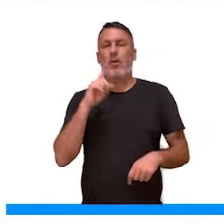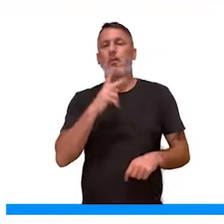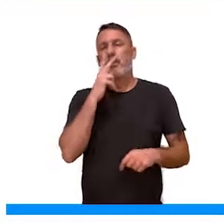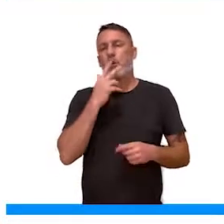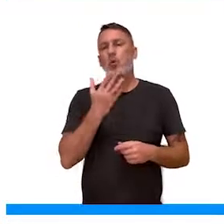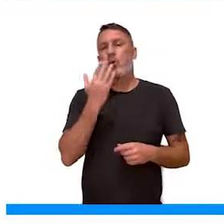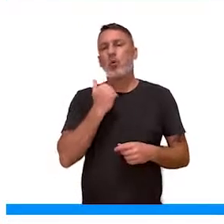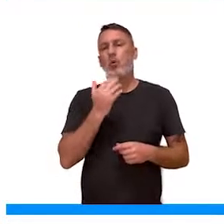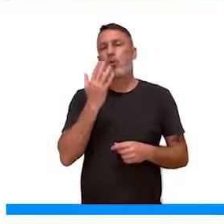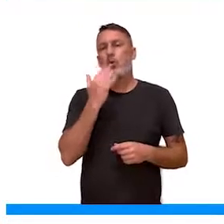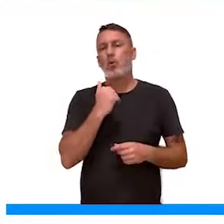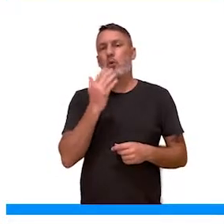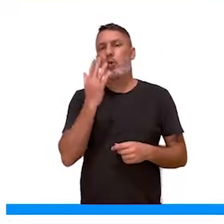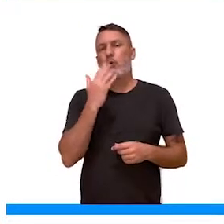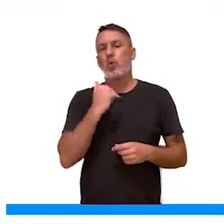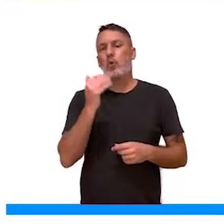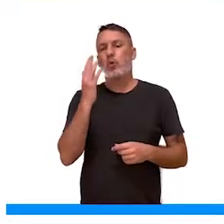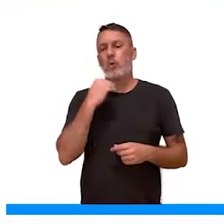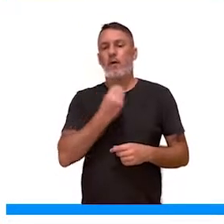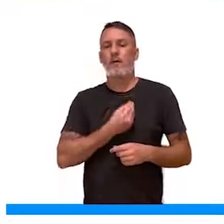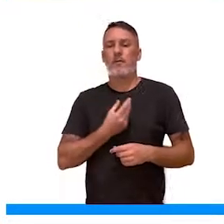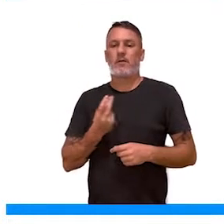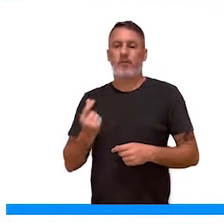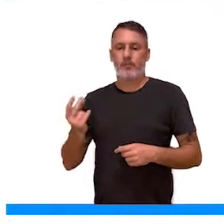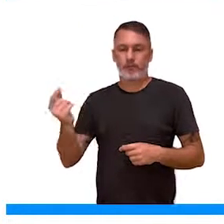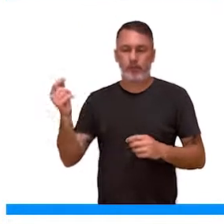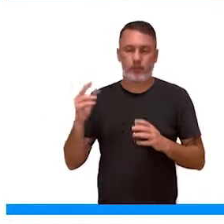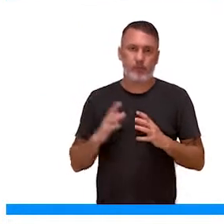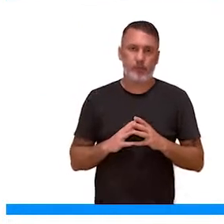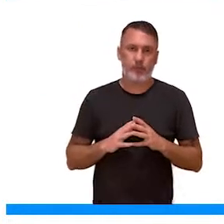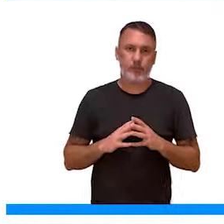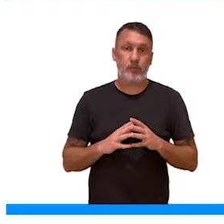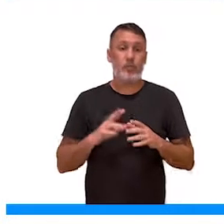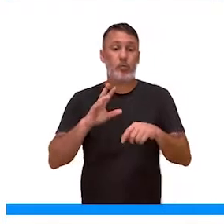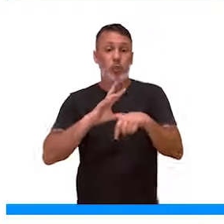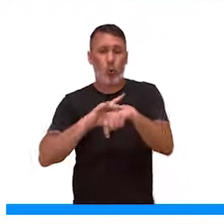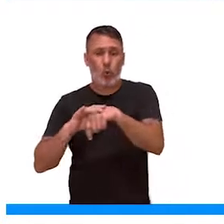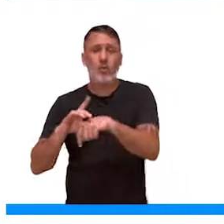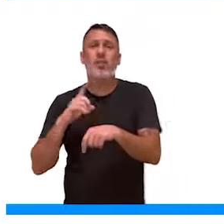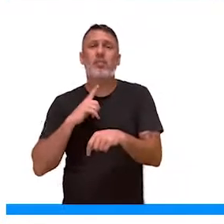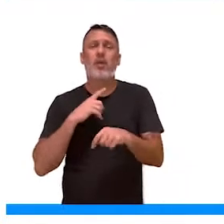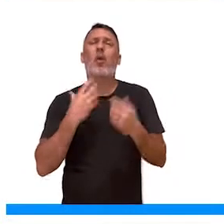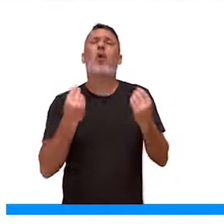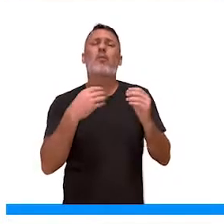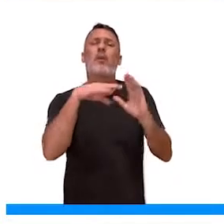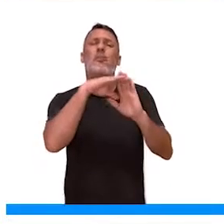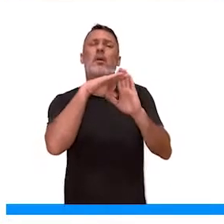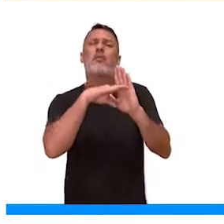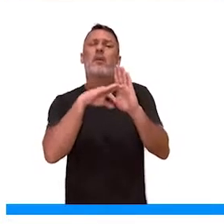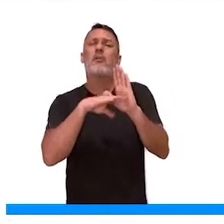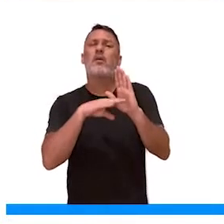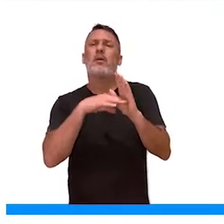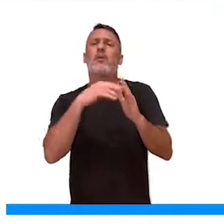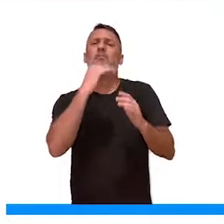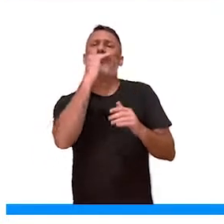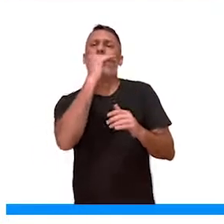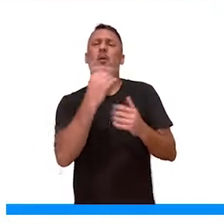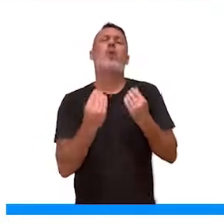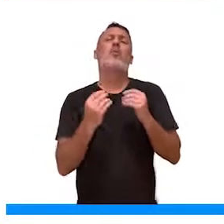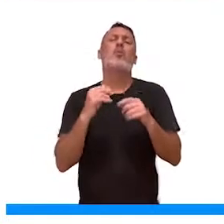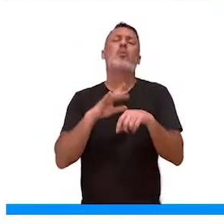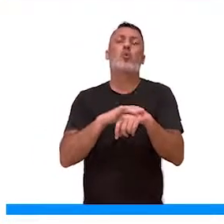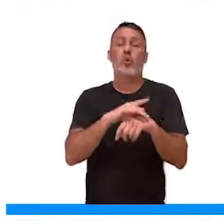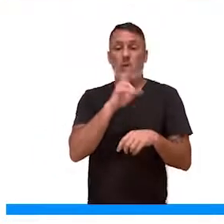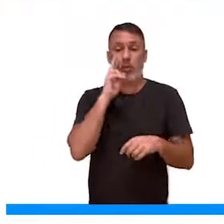aos poucos, porque ele também prolonga a vida dele. Como que as doenças elas são classificadas? A gente